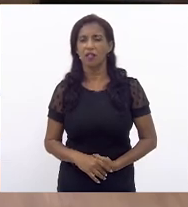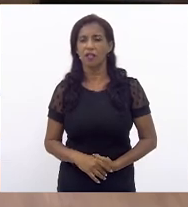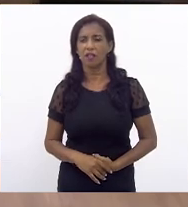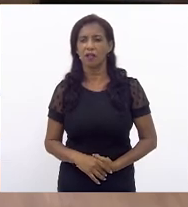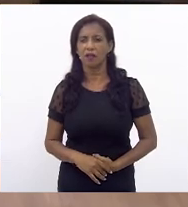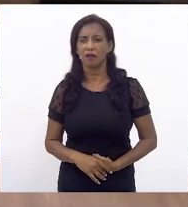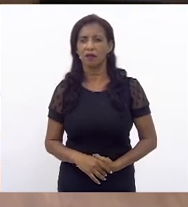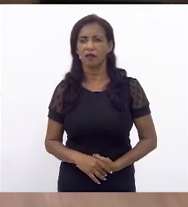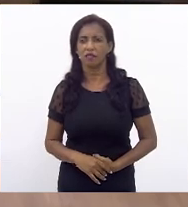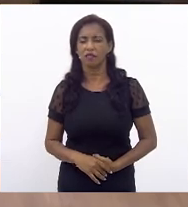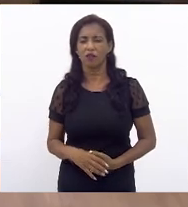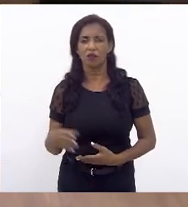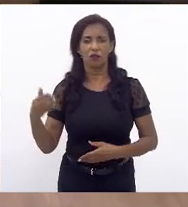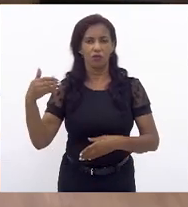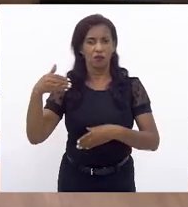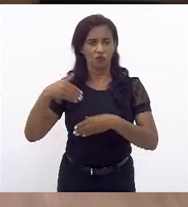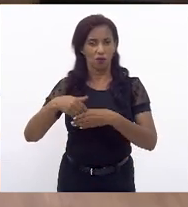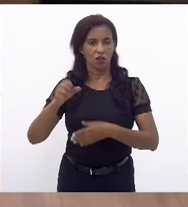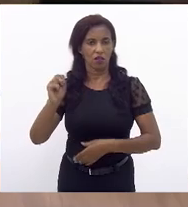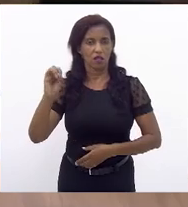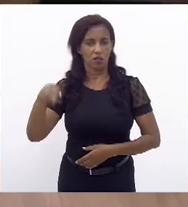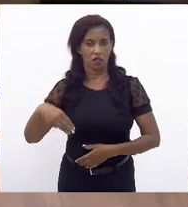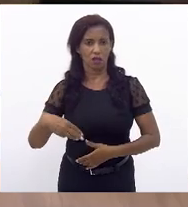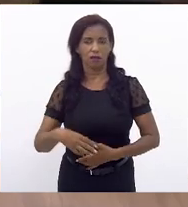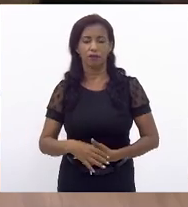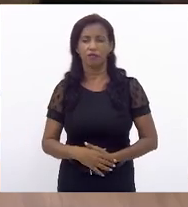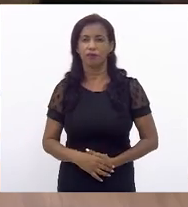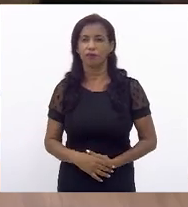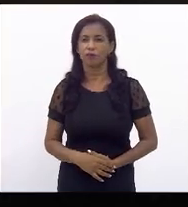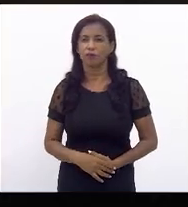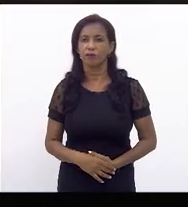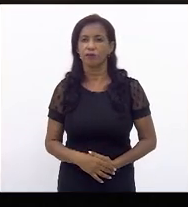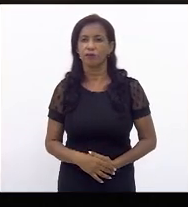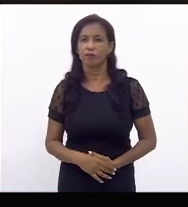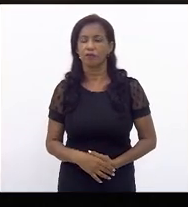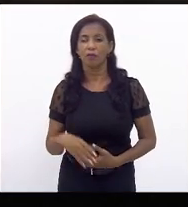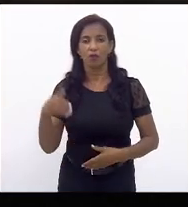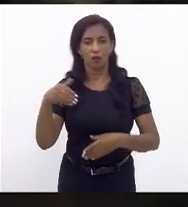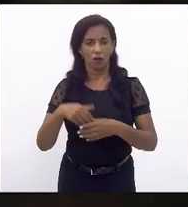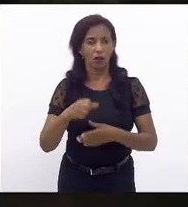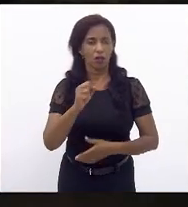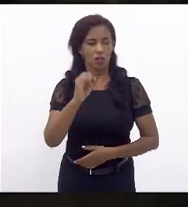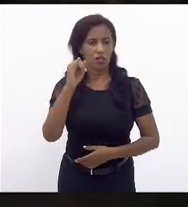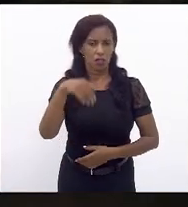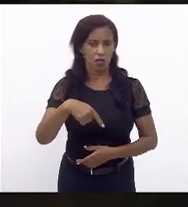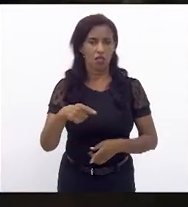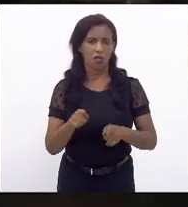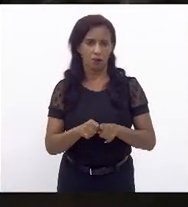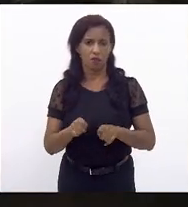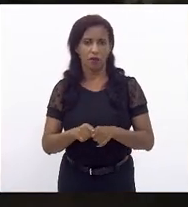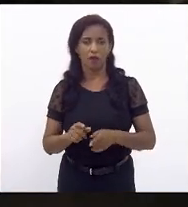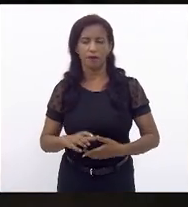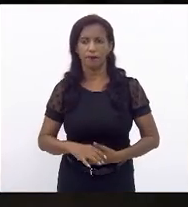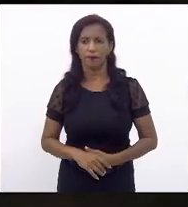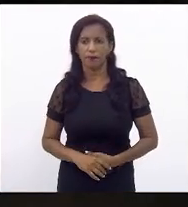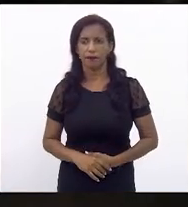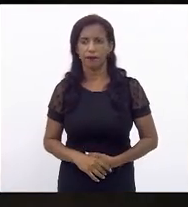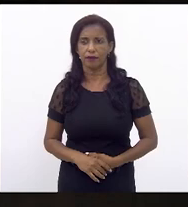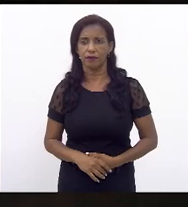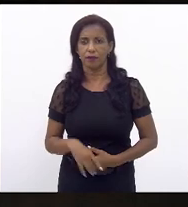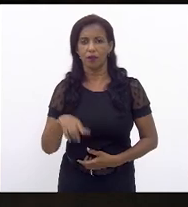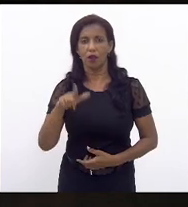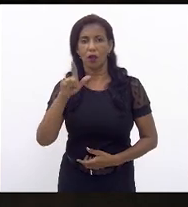Deputado Jaumi vota sim. Voto sim também, senhora presidente. Deputado Jorge Felipe Neto vota sim.